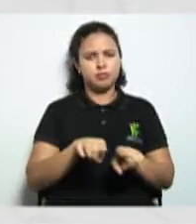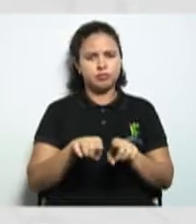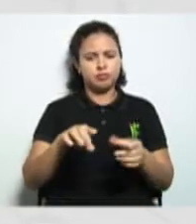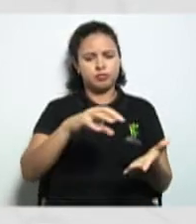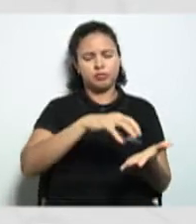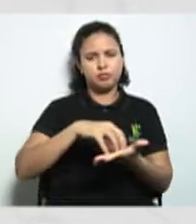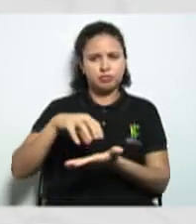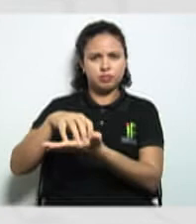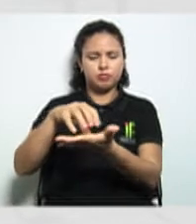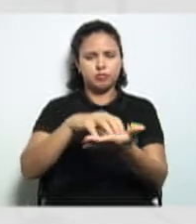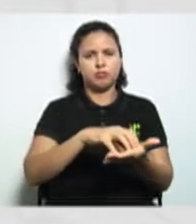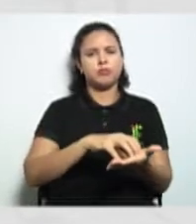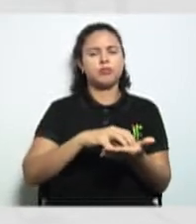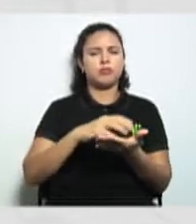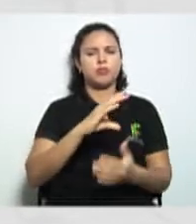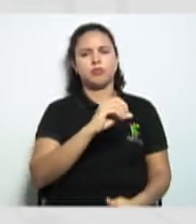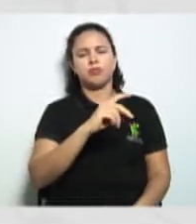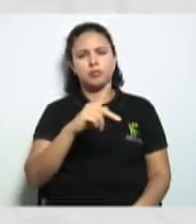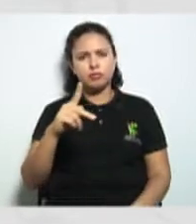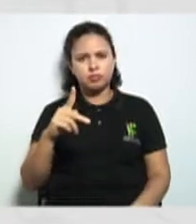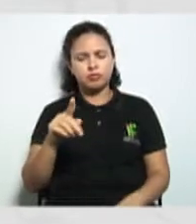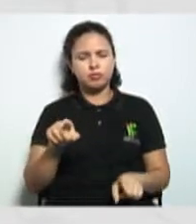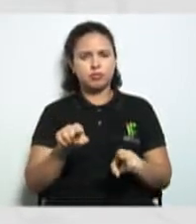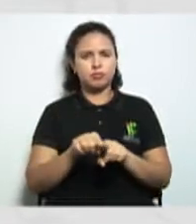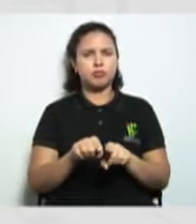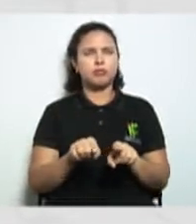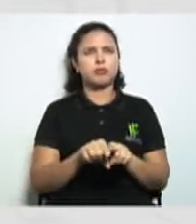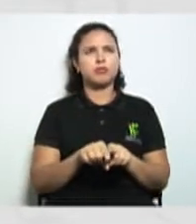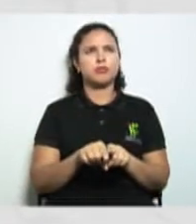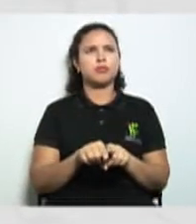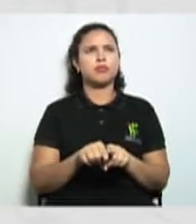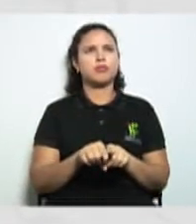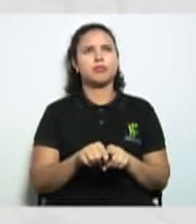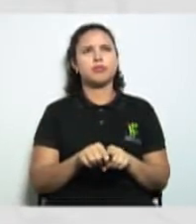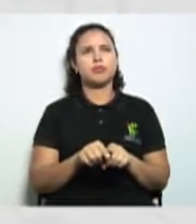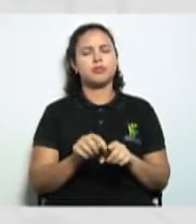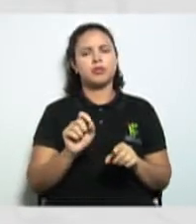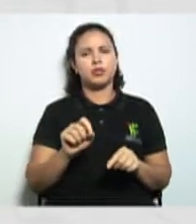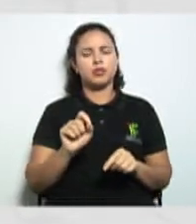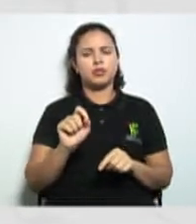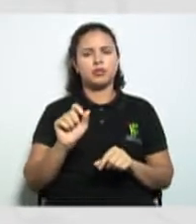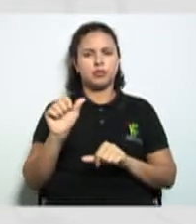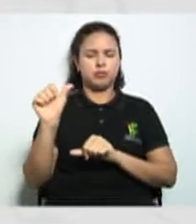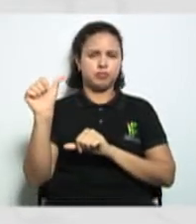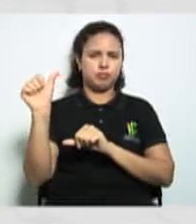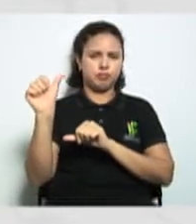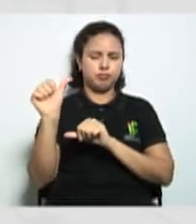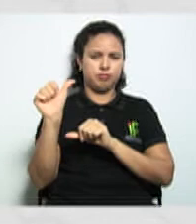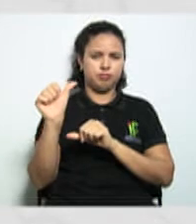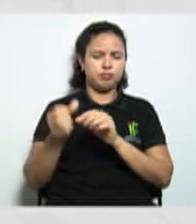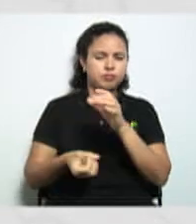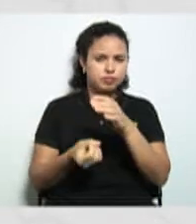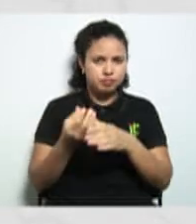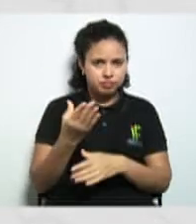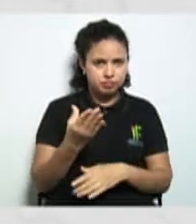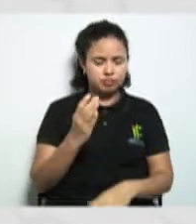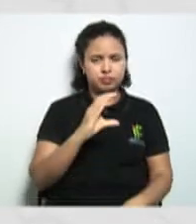gestão estratégica, plano de negócios e olha lá outra bolotinha, operações de